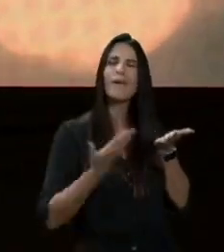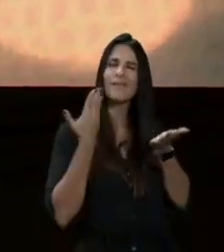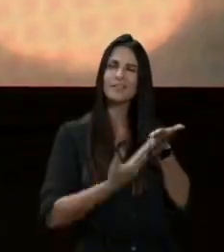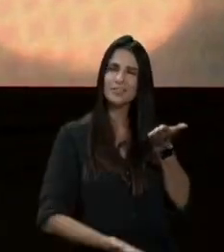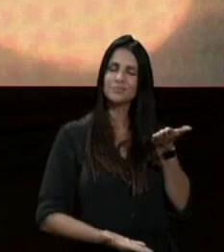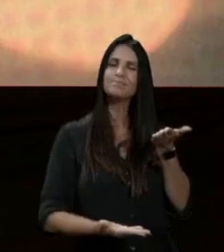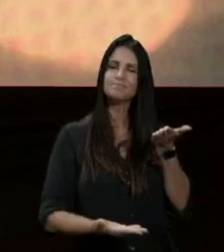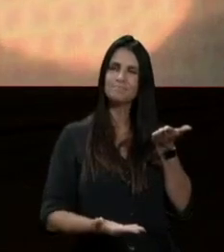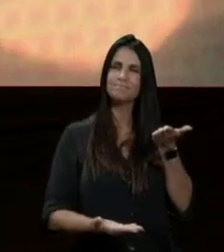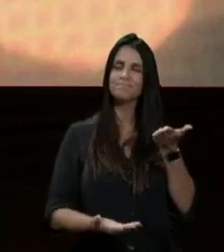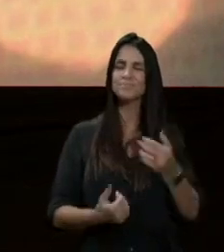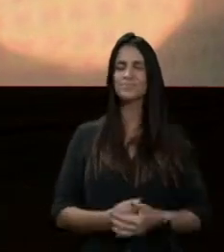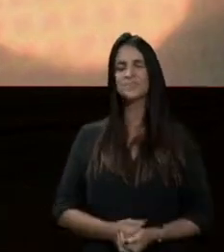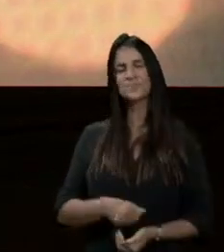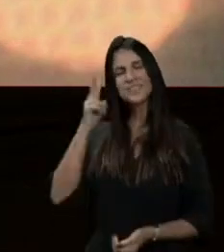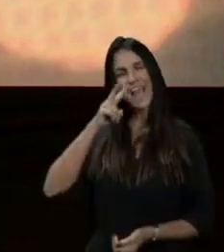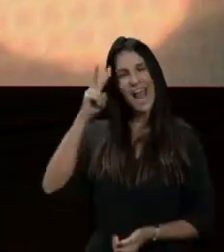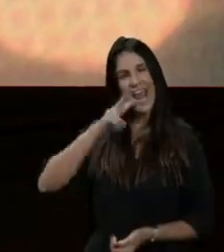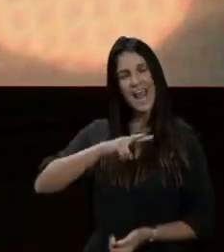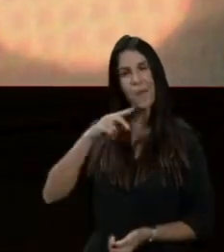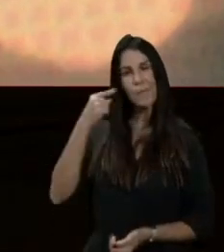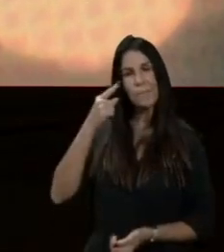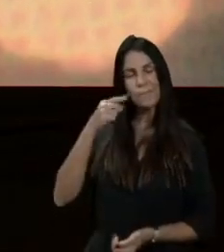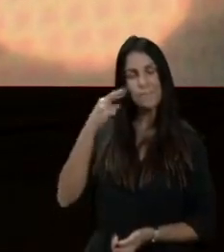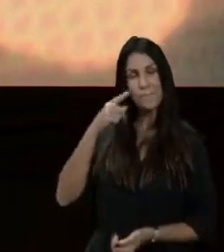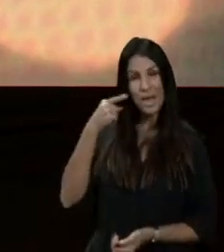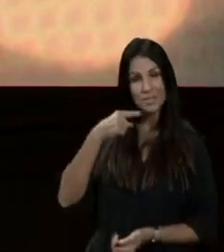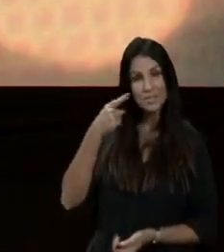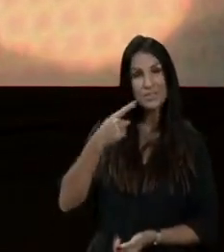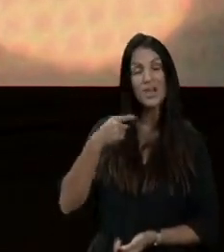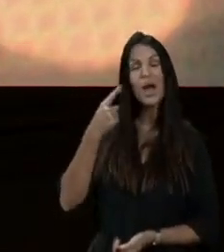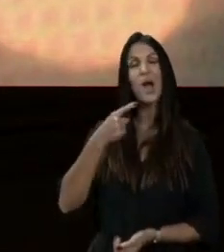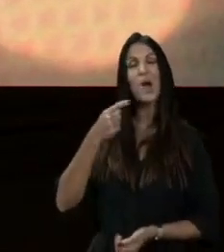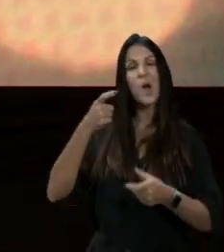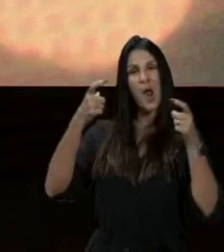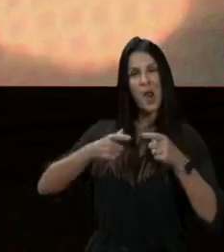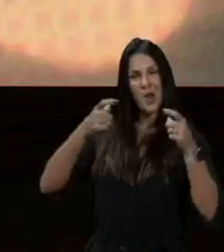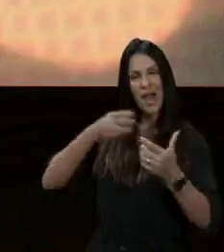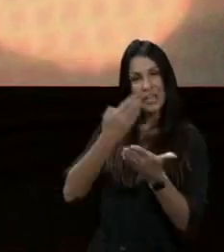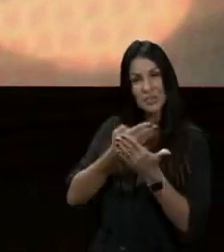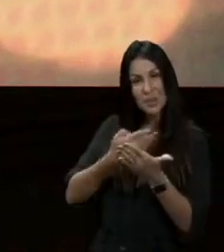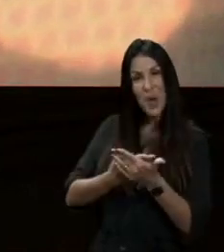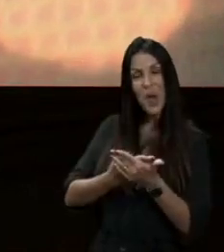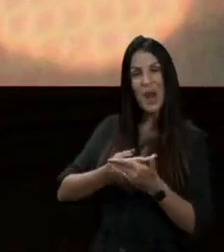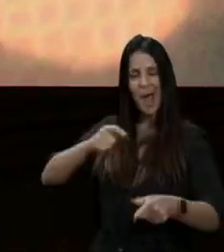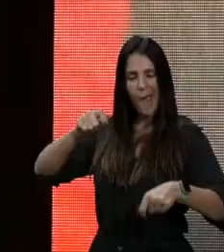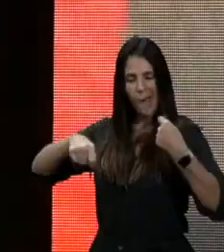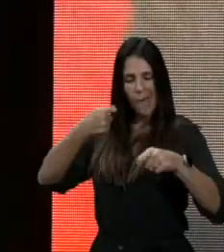eu tinha quando eu lá na escola Leonor pousada lá em Marechal Se eu comer meu macarrão com salsicha